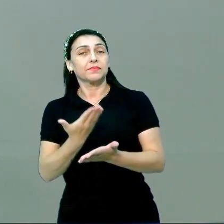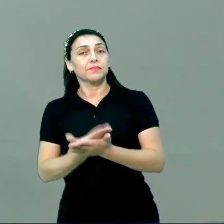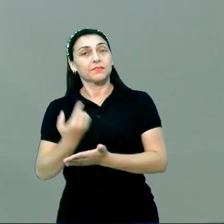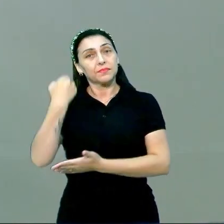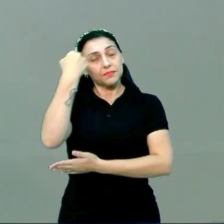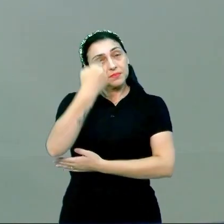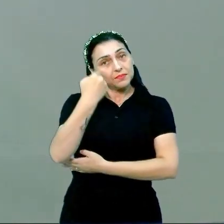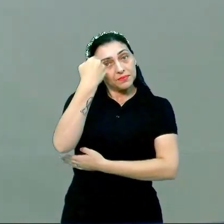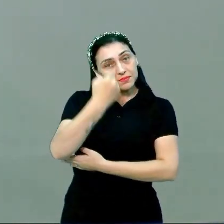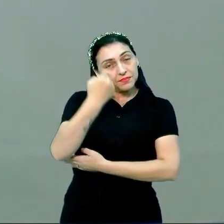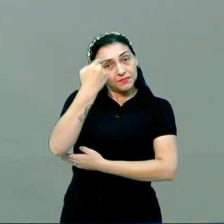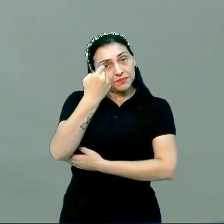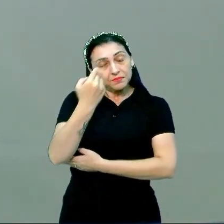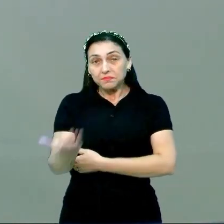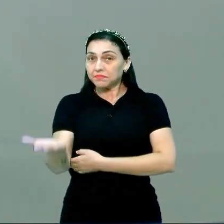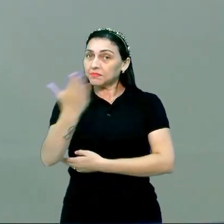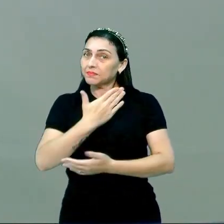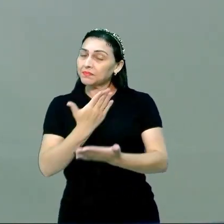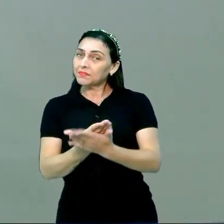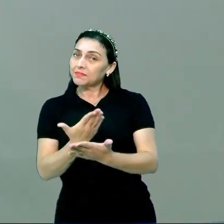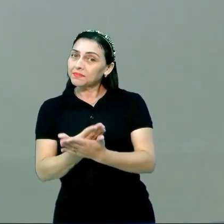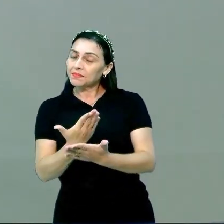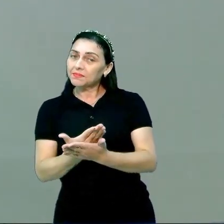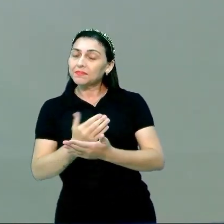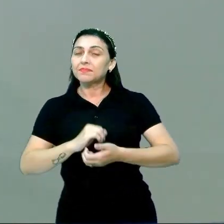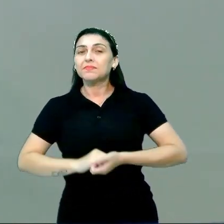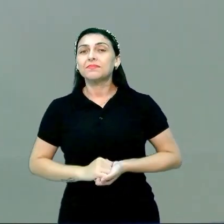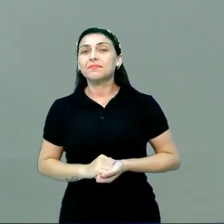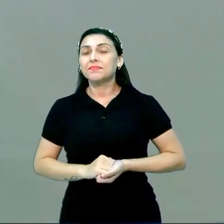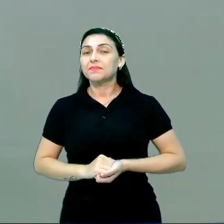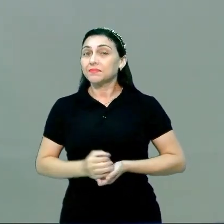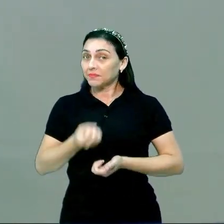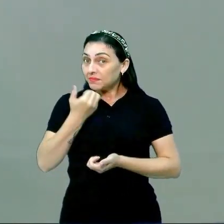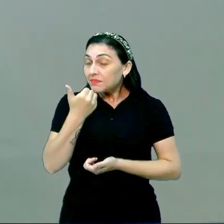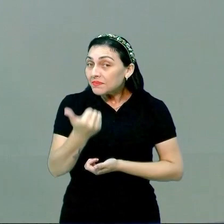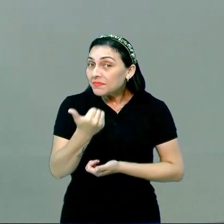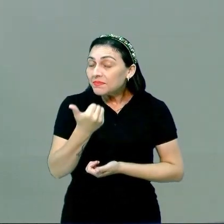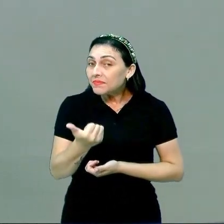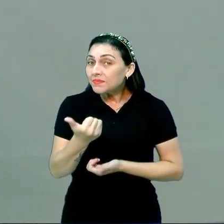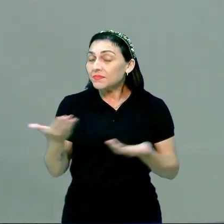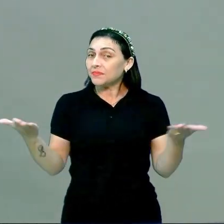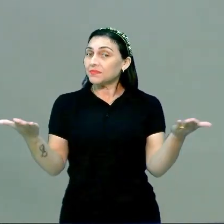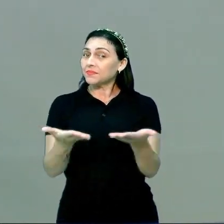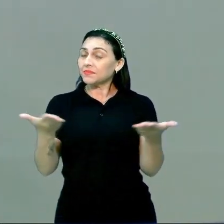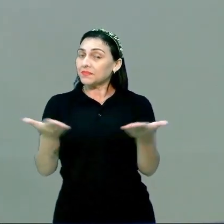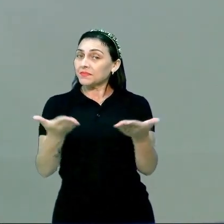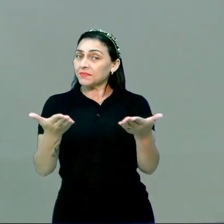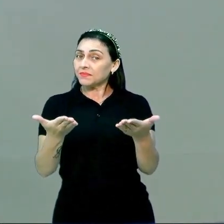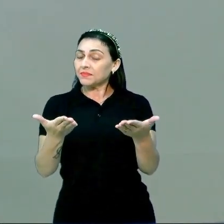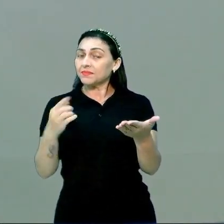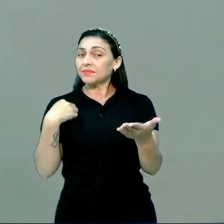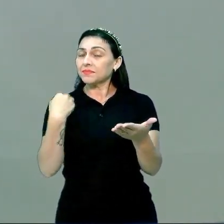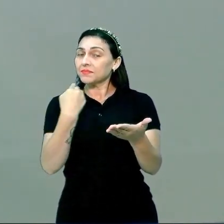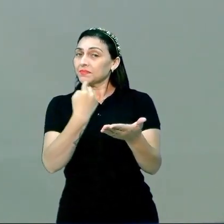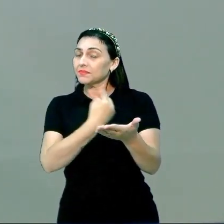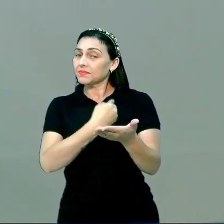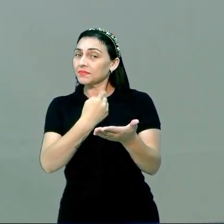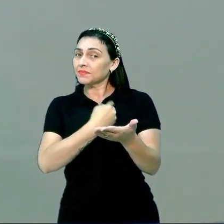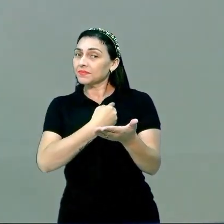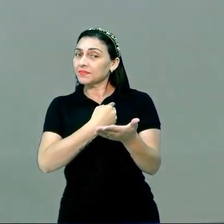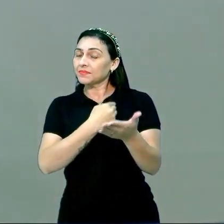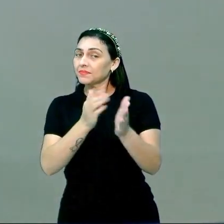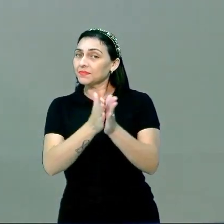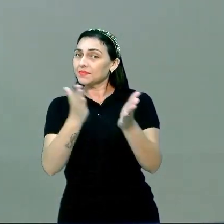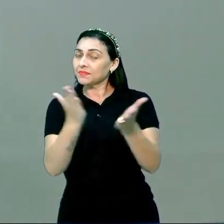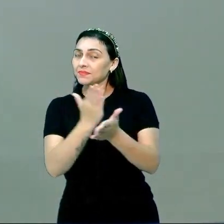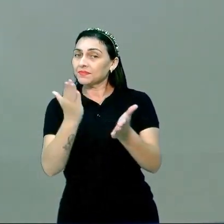classe de espanhol. Vamos estudar? E aí, galera, tudo bem? Hoje nós vamos, para o nosso, deixa eu virar